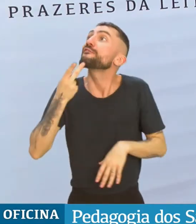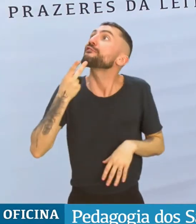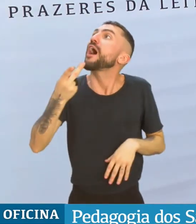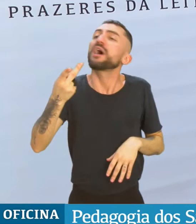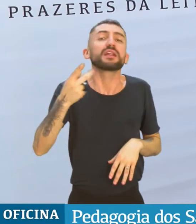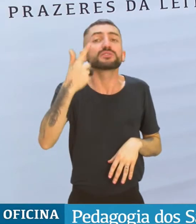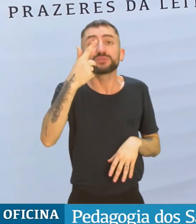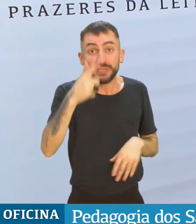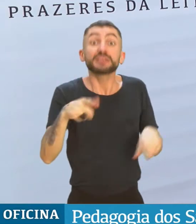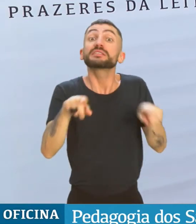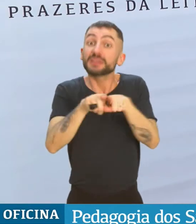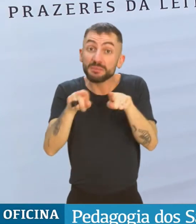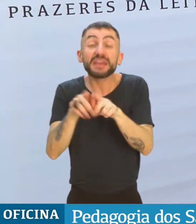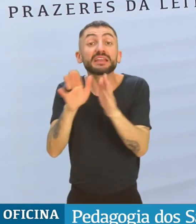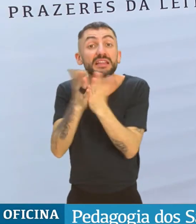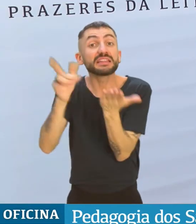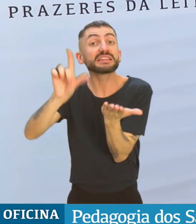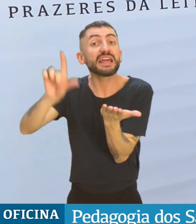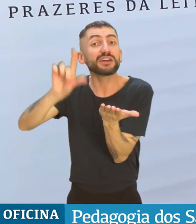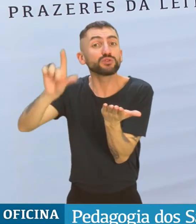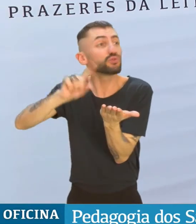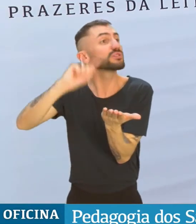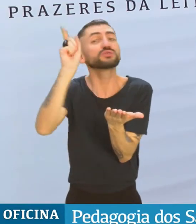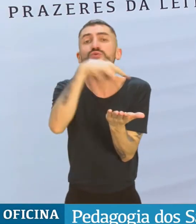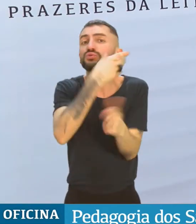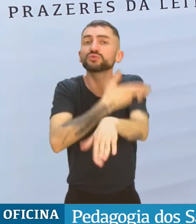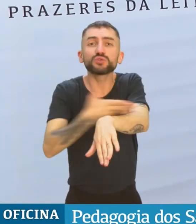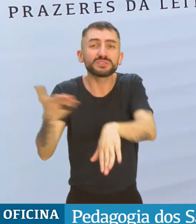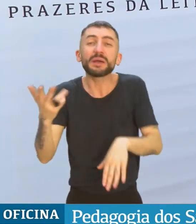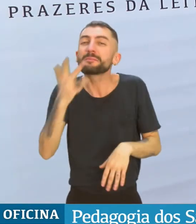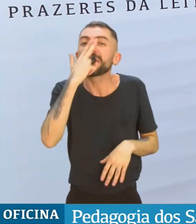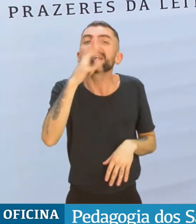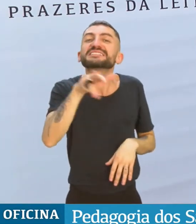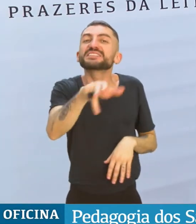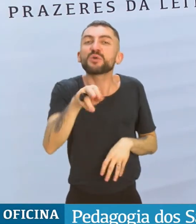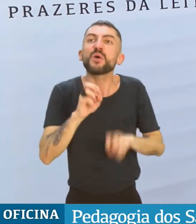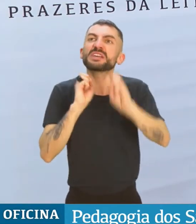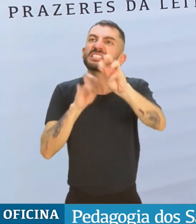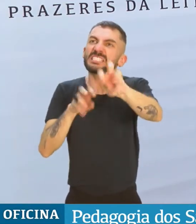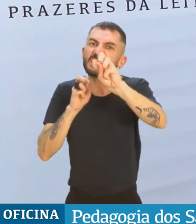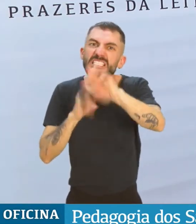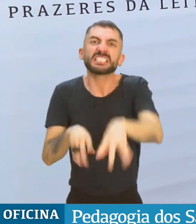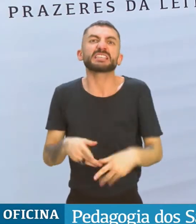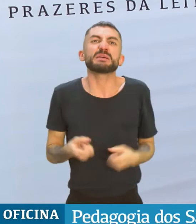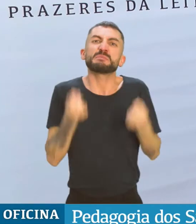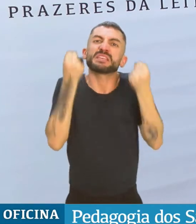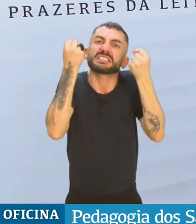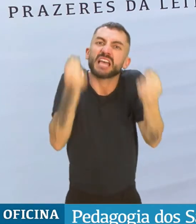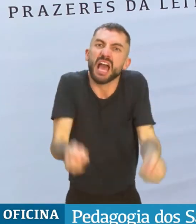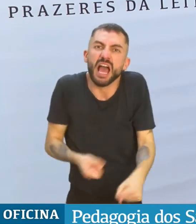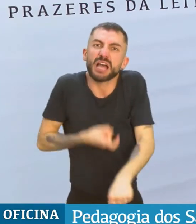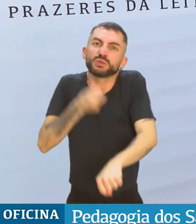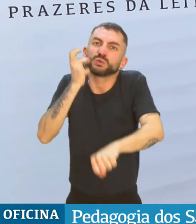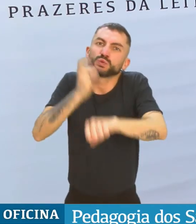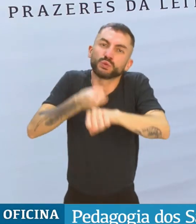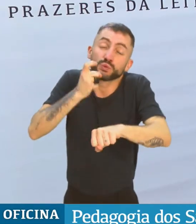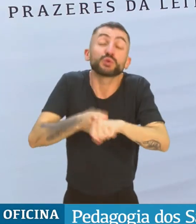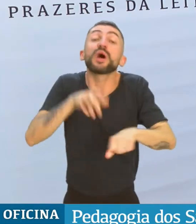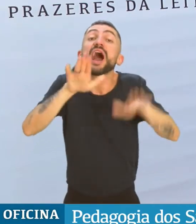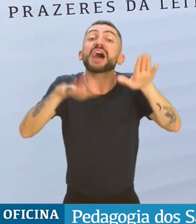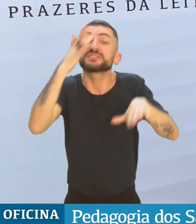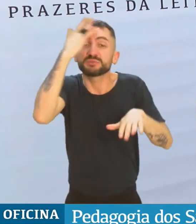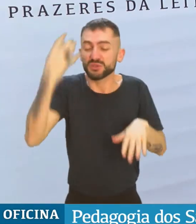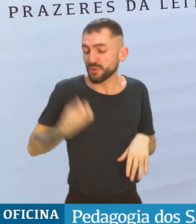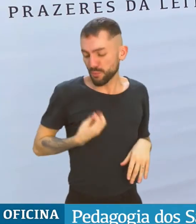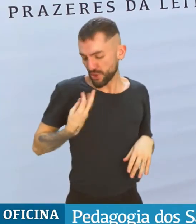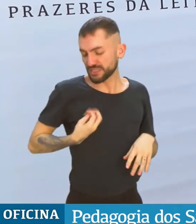né? Parece aquela coisa mais dura, né? Assim como gramática, poesia, as pessoas têm uma visão muito simplista, às vezes, de poesia,